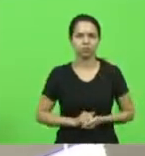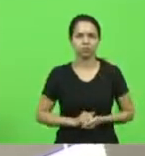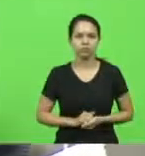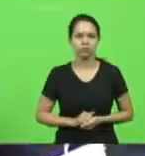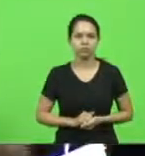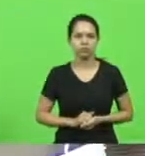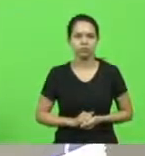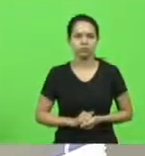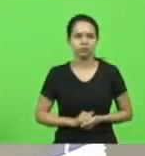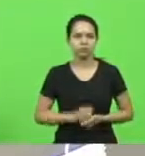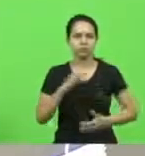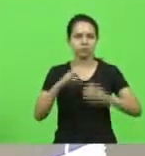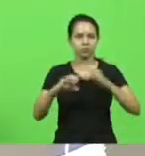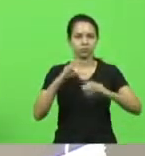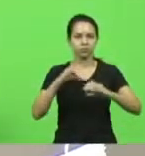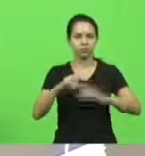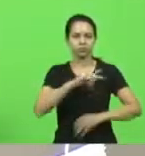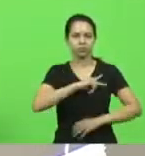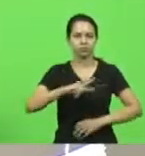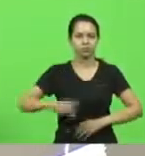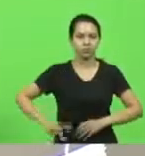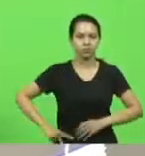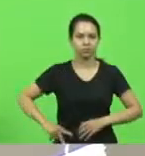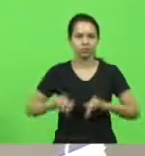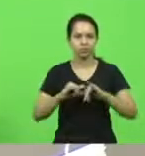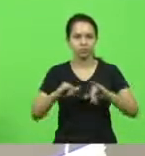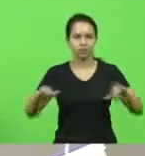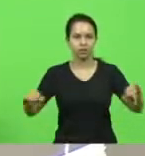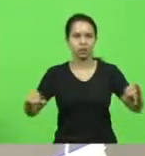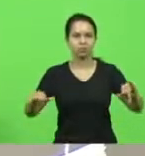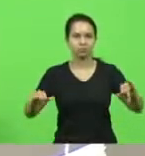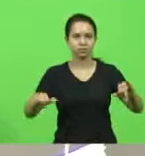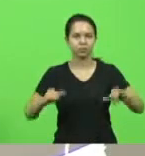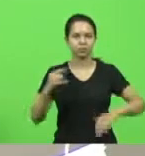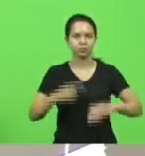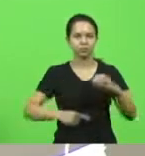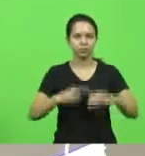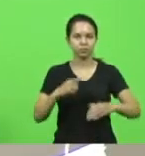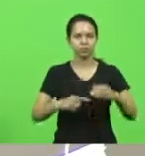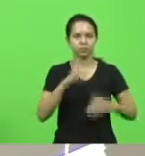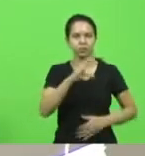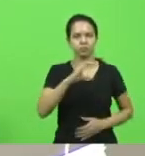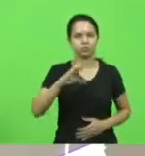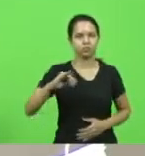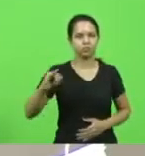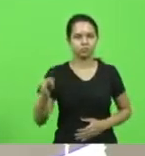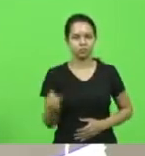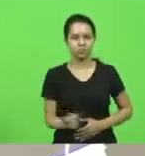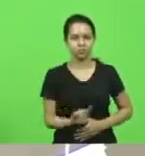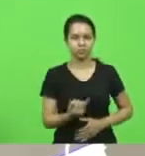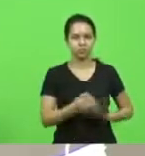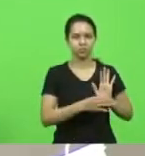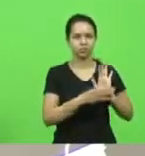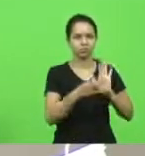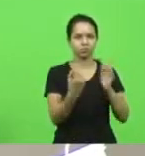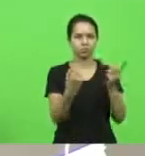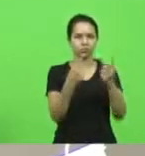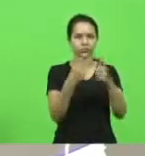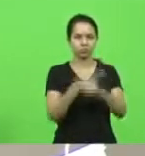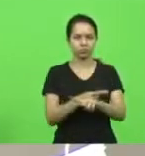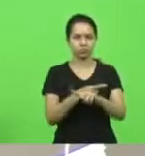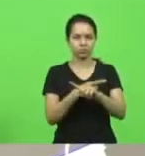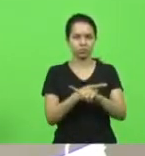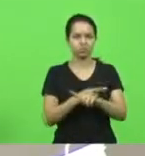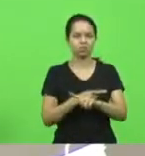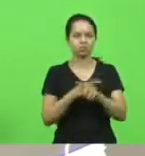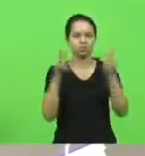Comunicação. A presidência comunica que a Comissão de Constituição e Justiça apresentou pareceres contrários às seguintes matérias e que